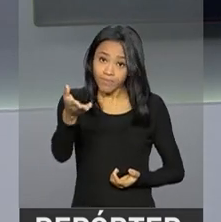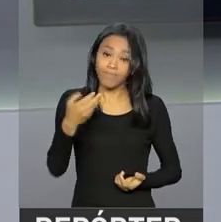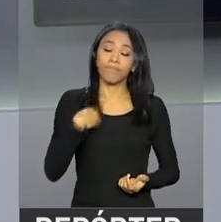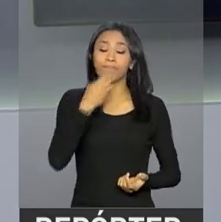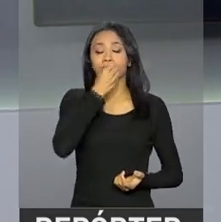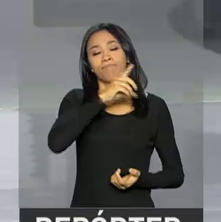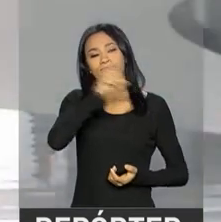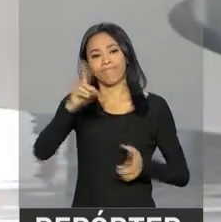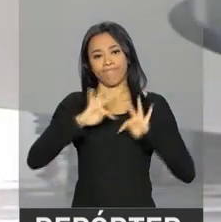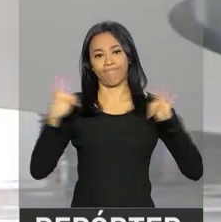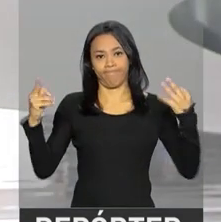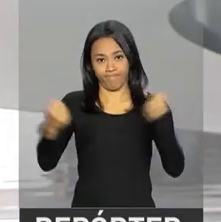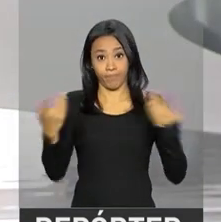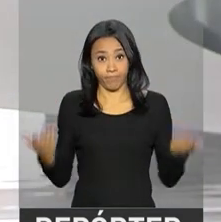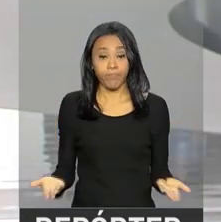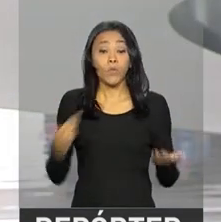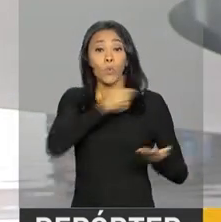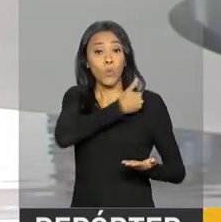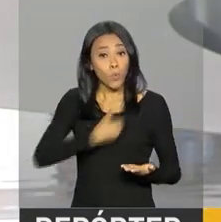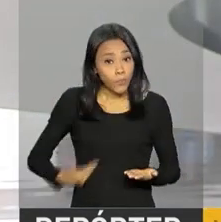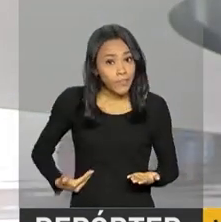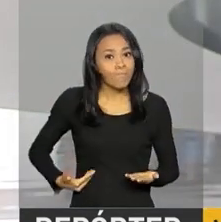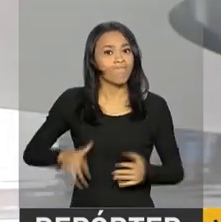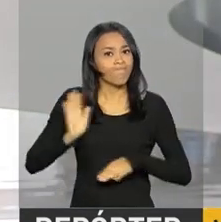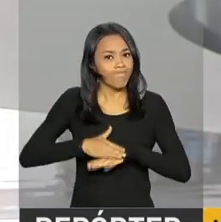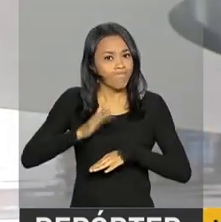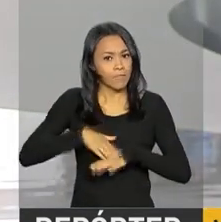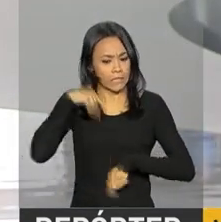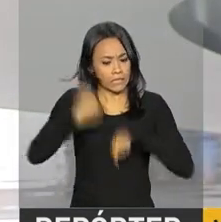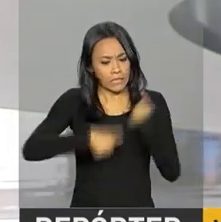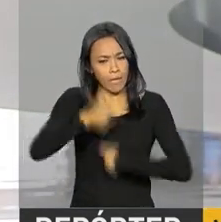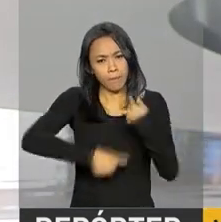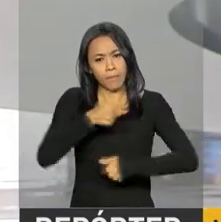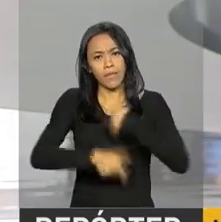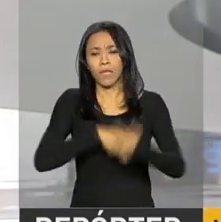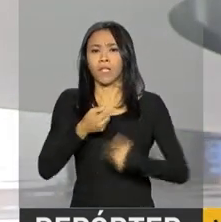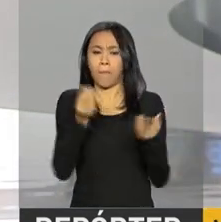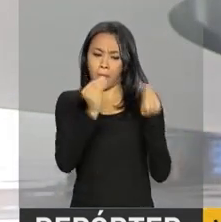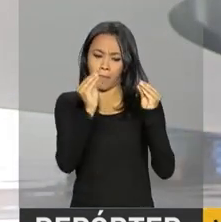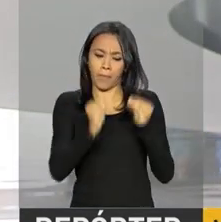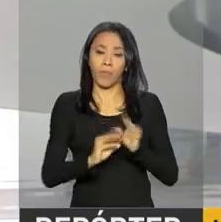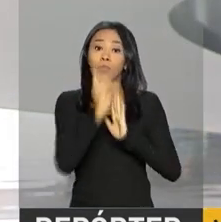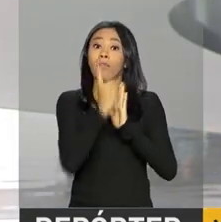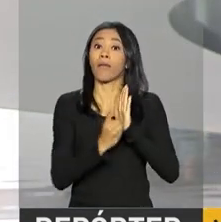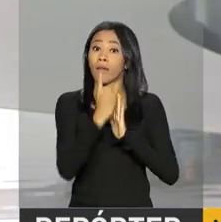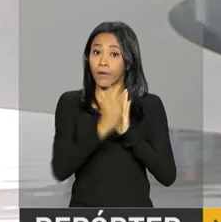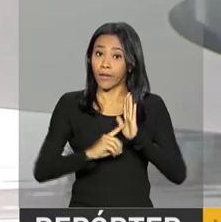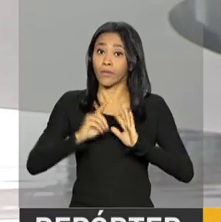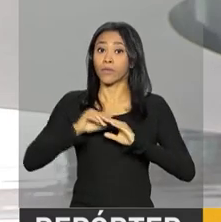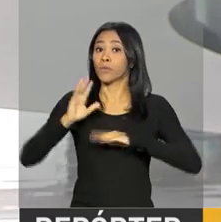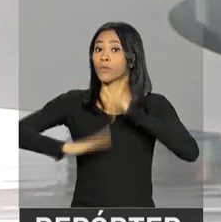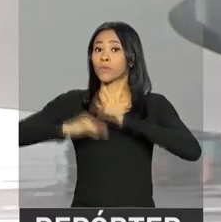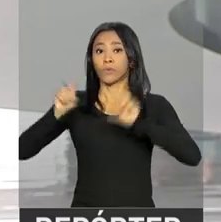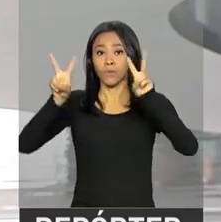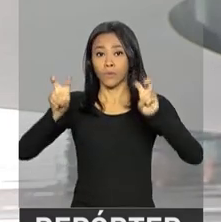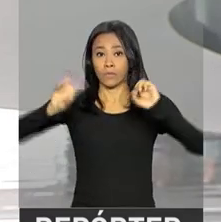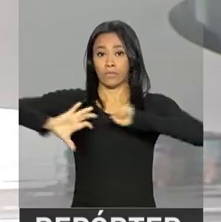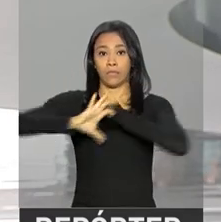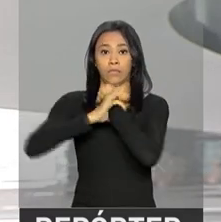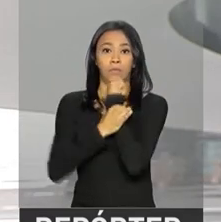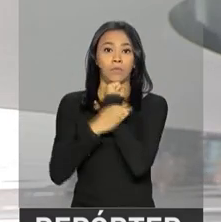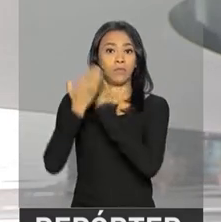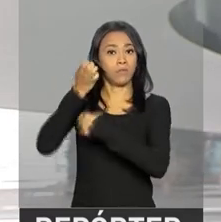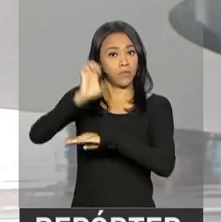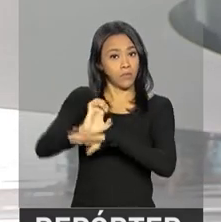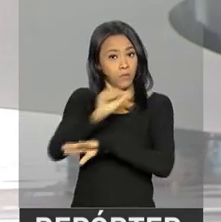dia a todos. Olha, Carol, o governo está trabalhando na elaboração de um decreto sobre a segurança pública no estado do Rio de Janeiro.